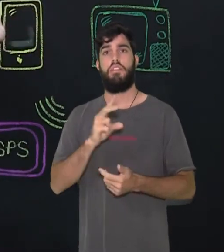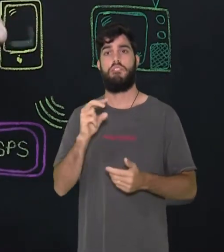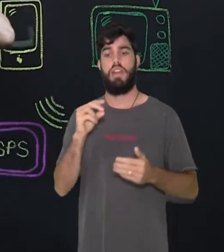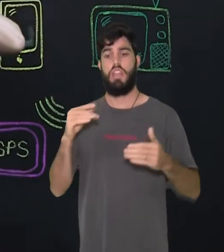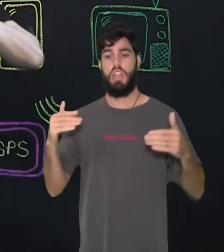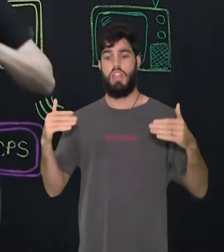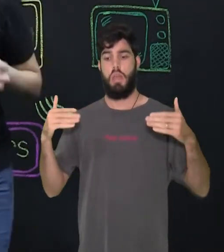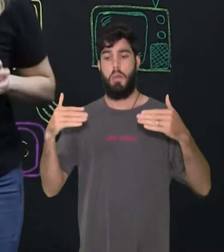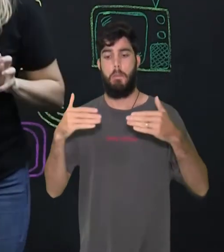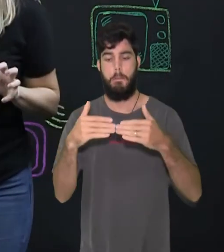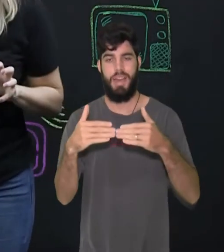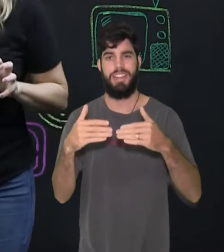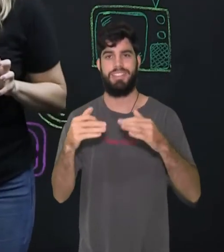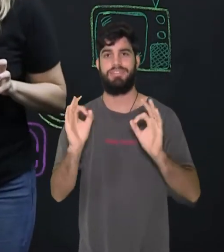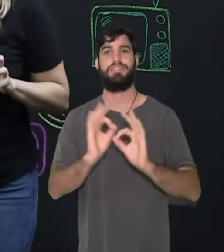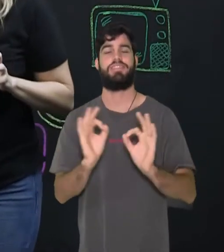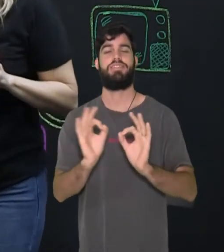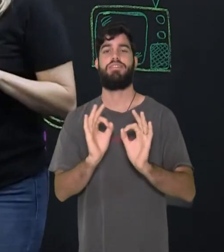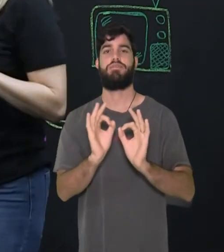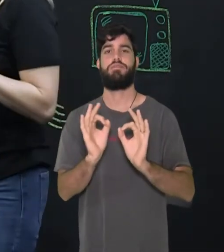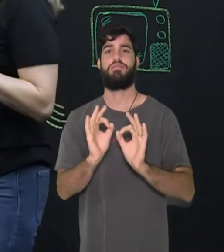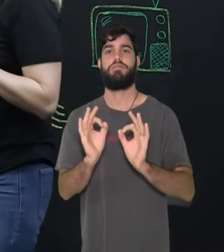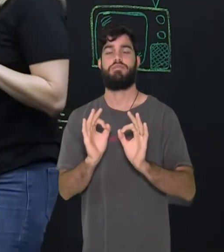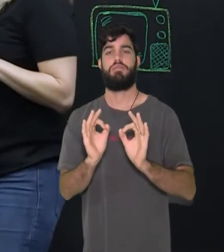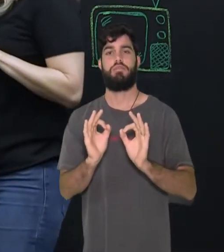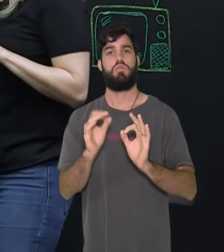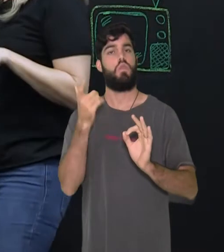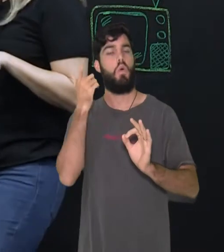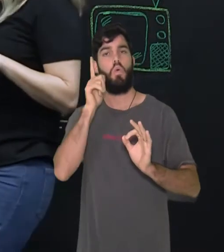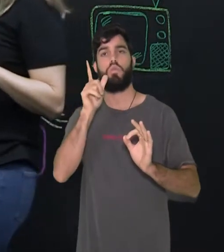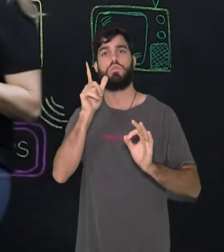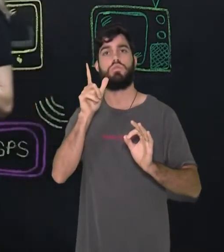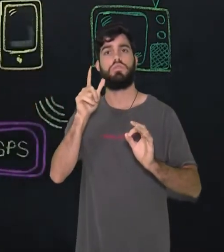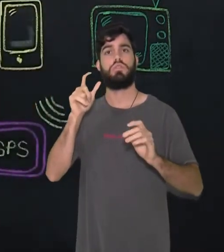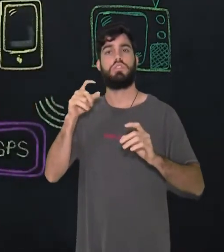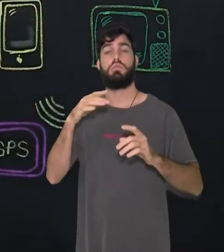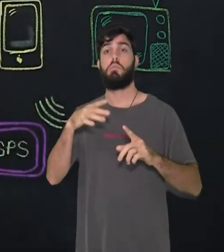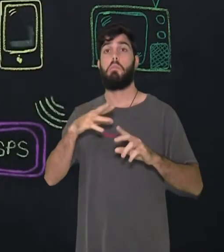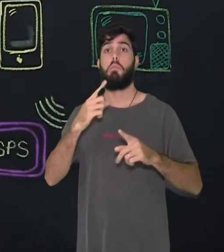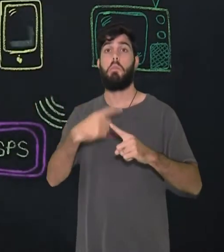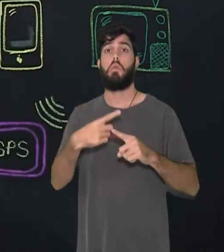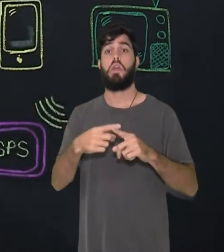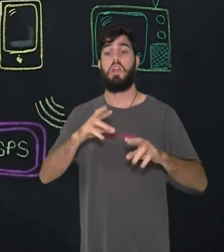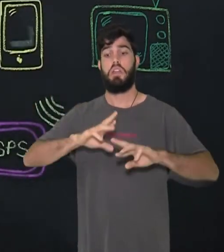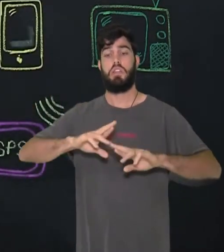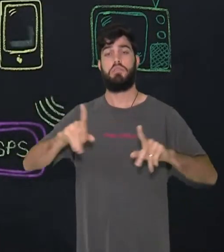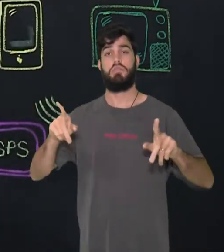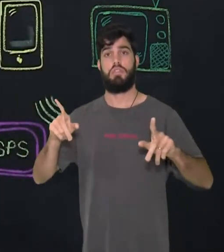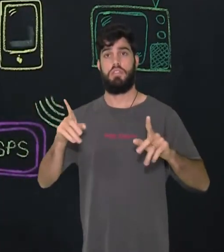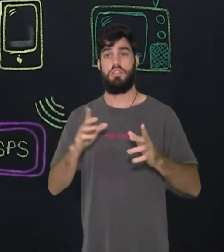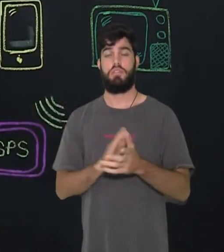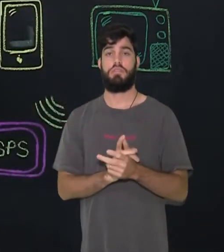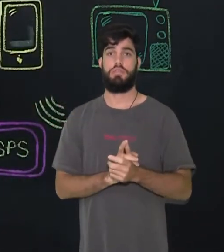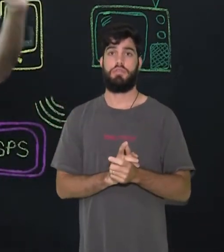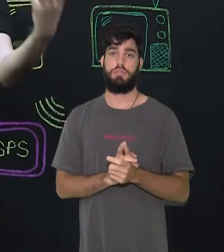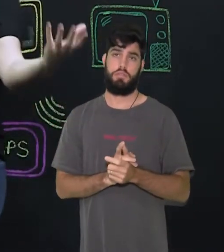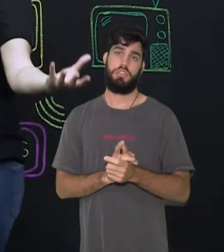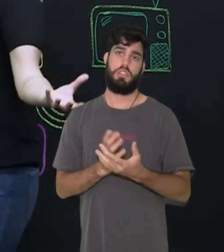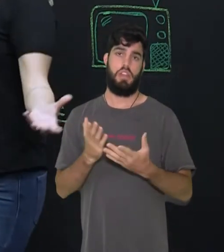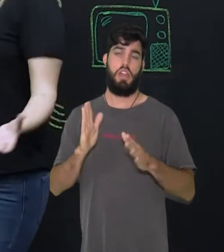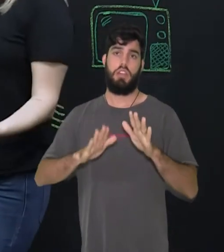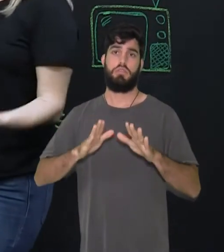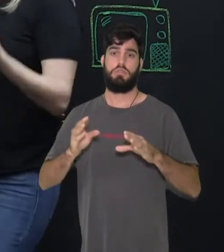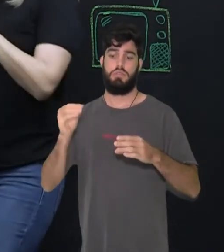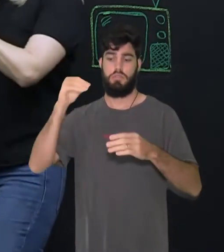trombar no sentido de trazer interferência. Elas não interferem uma outra porque elas são completamente diferentes, mesmo dentro de um